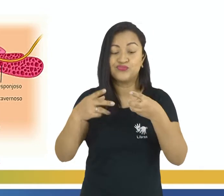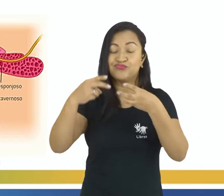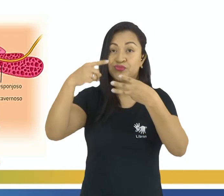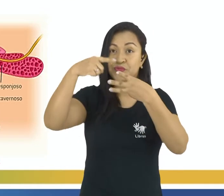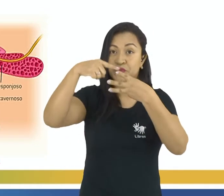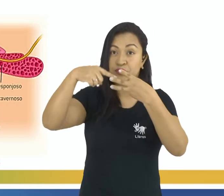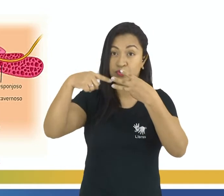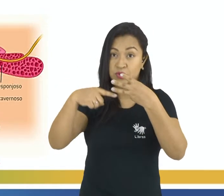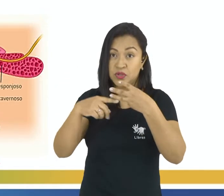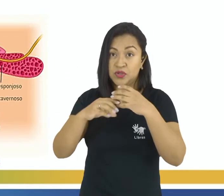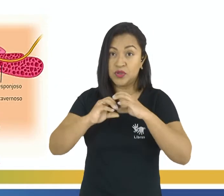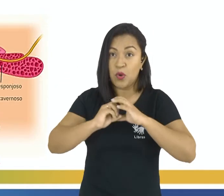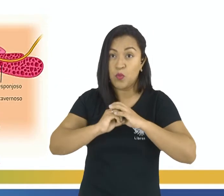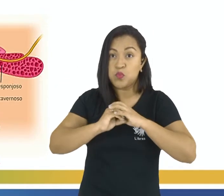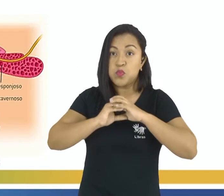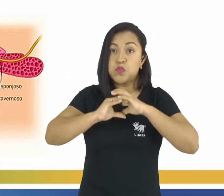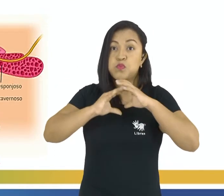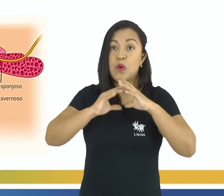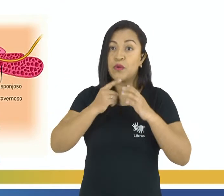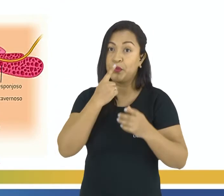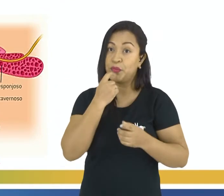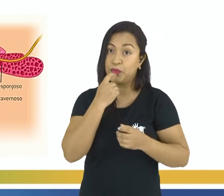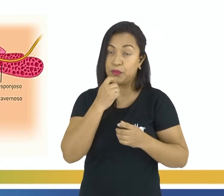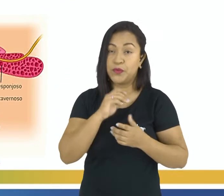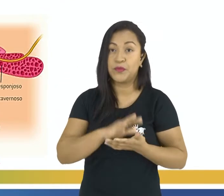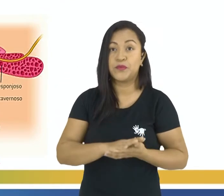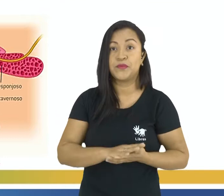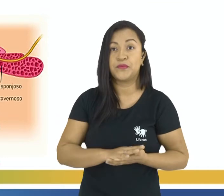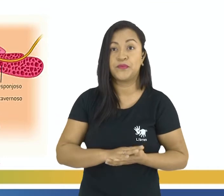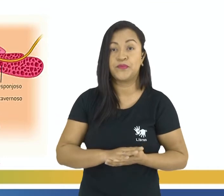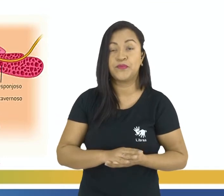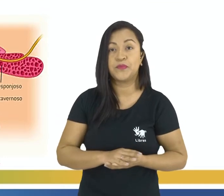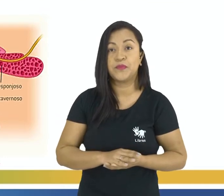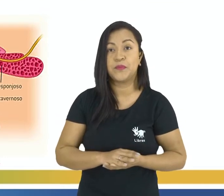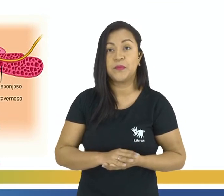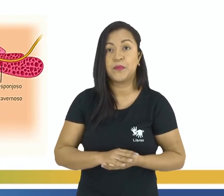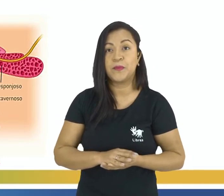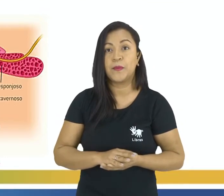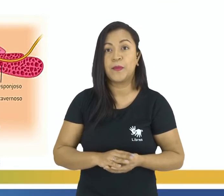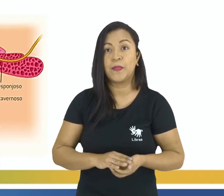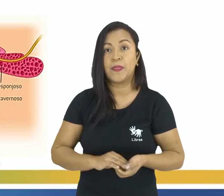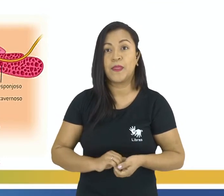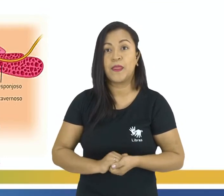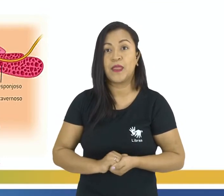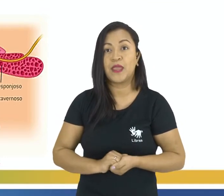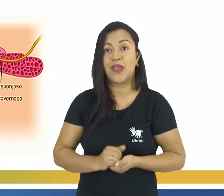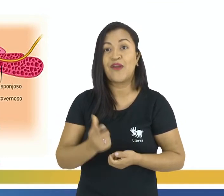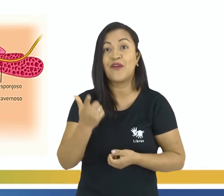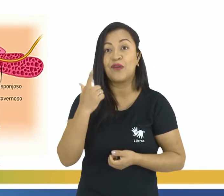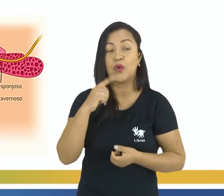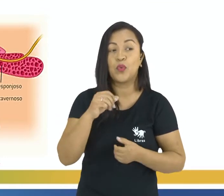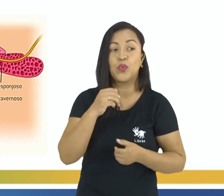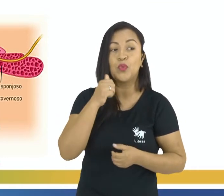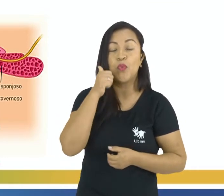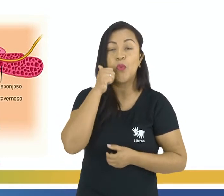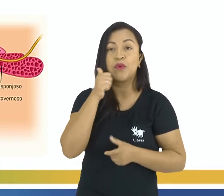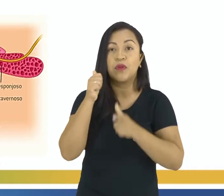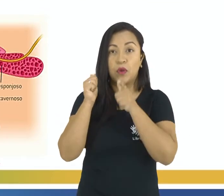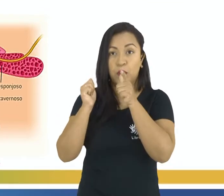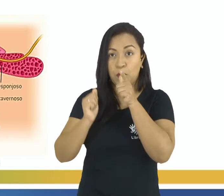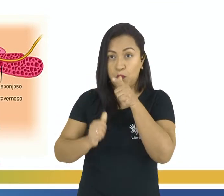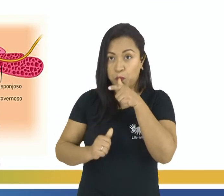se enchendo de sangue, a gente vai ter, o menino vai conseguir ter o processo de ereção.